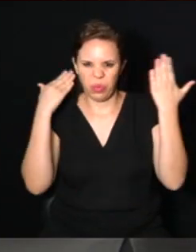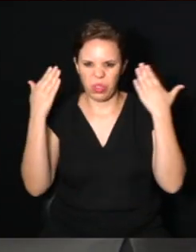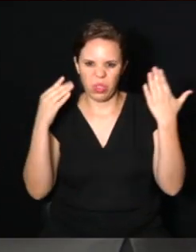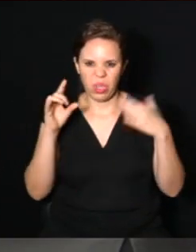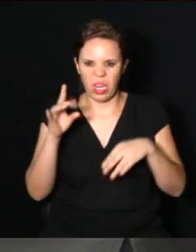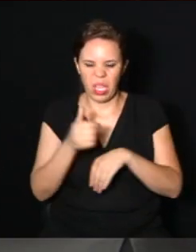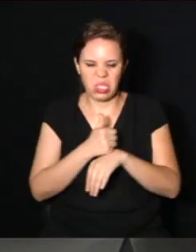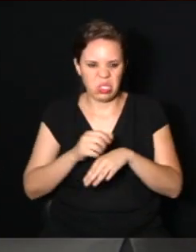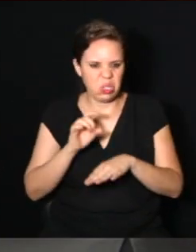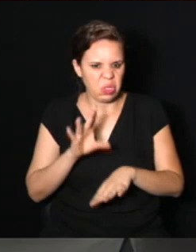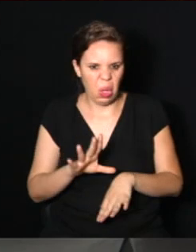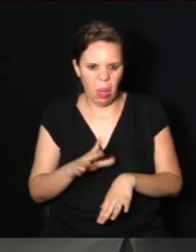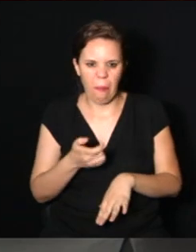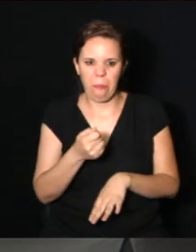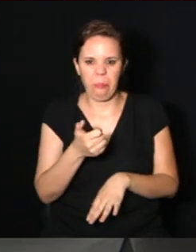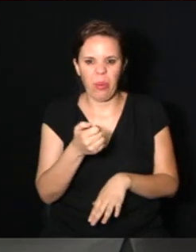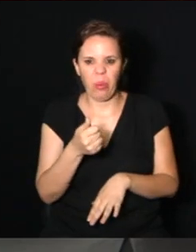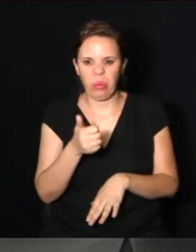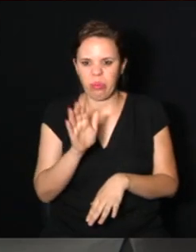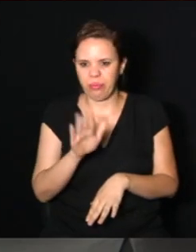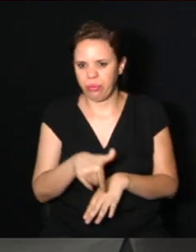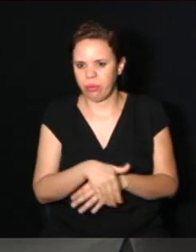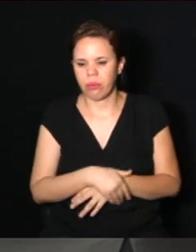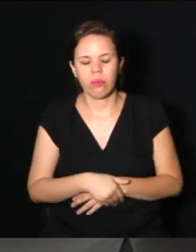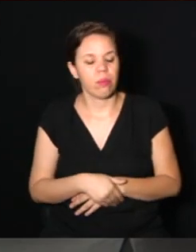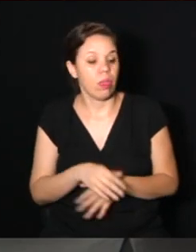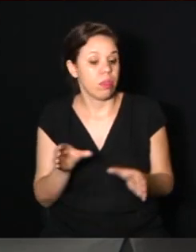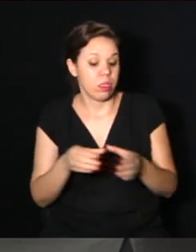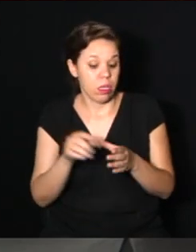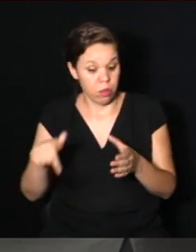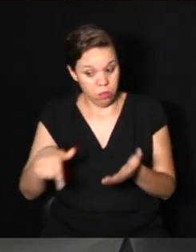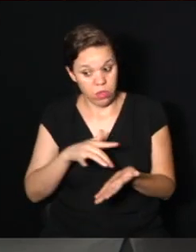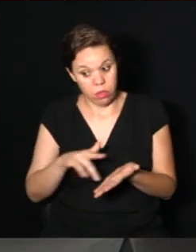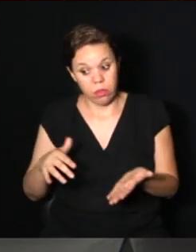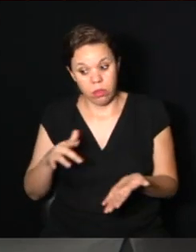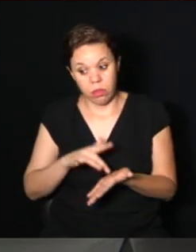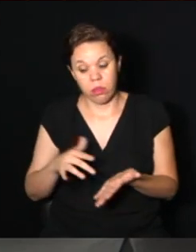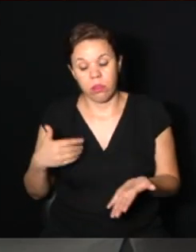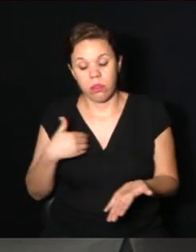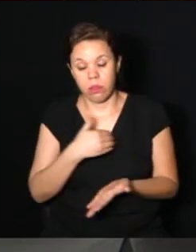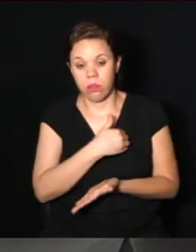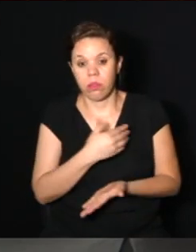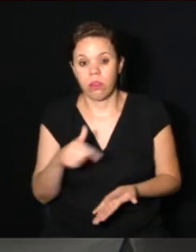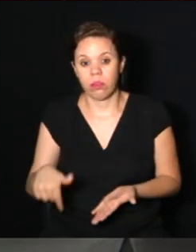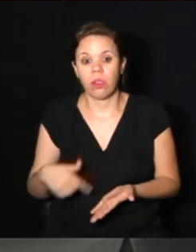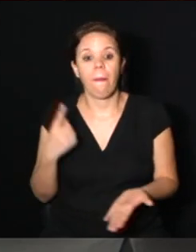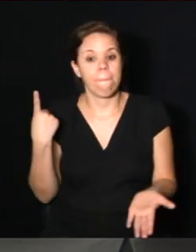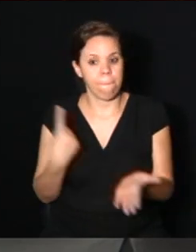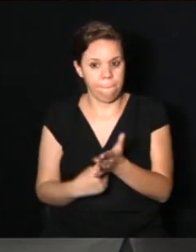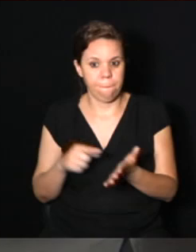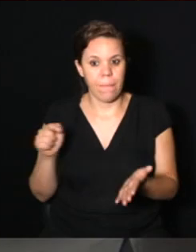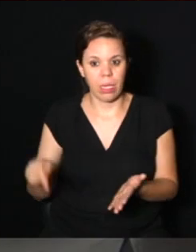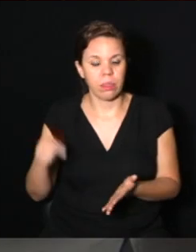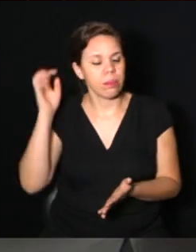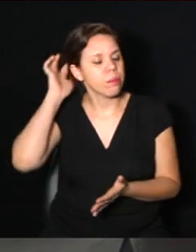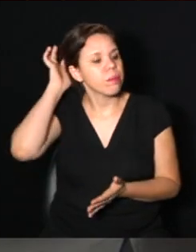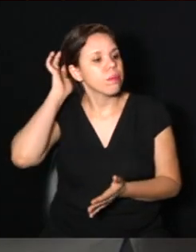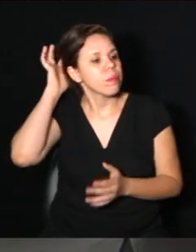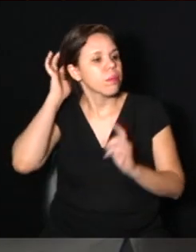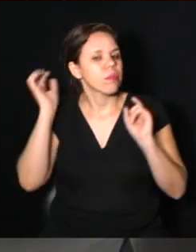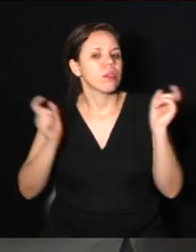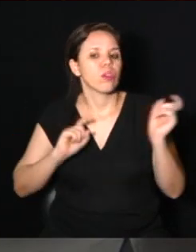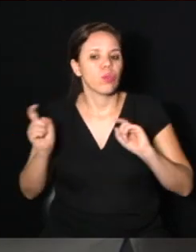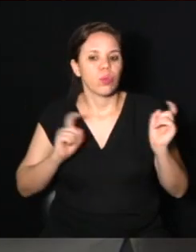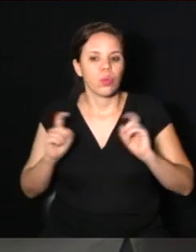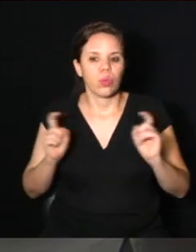realmente é muito pouco. Eu acho que essa comissão, além de marcar essas reuniões